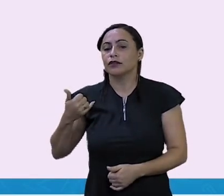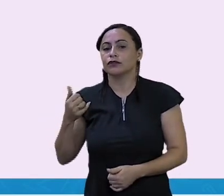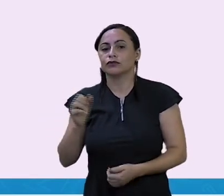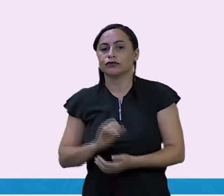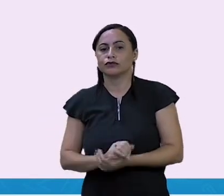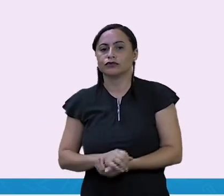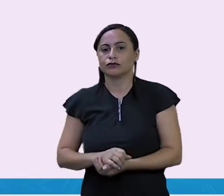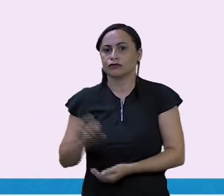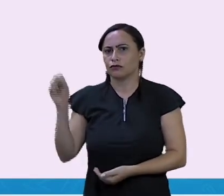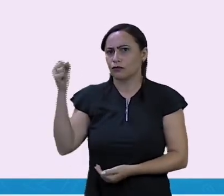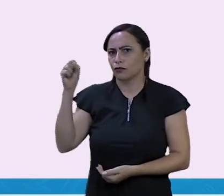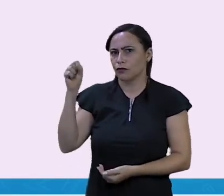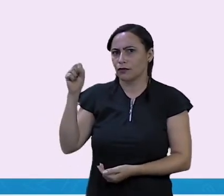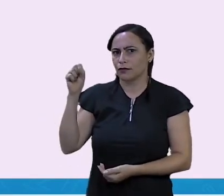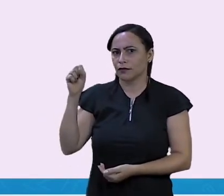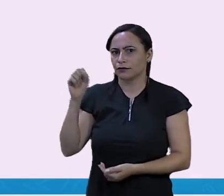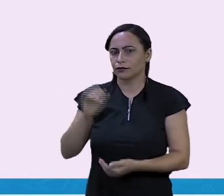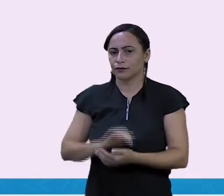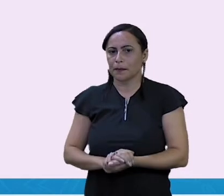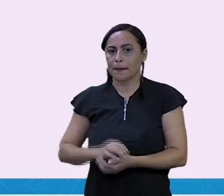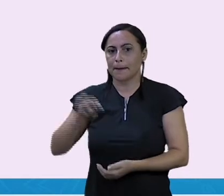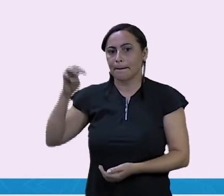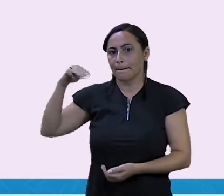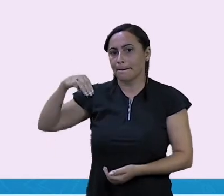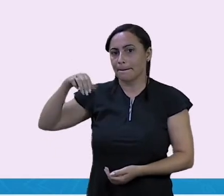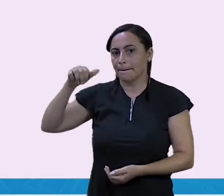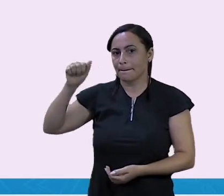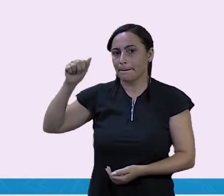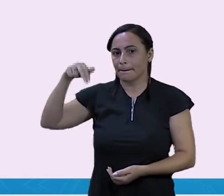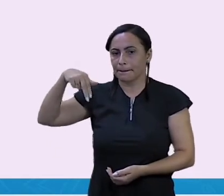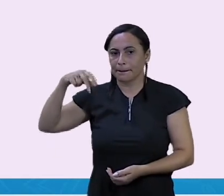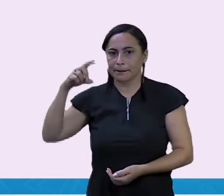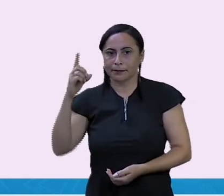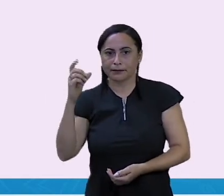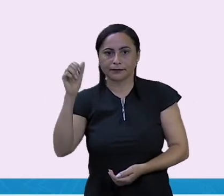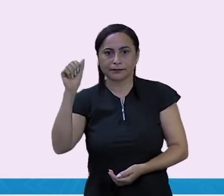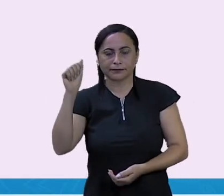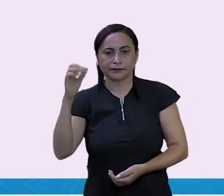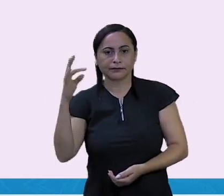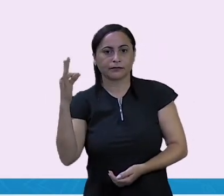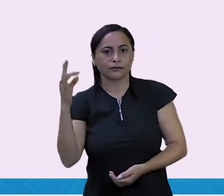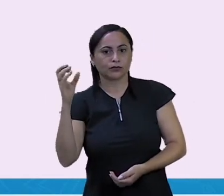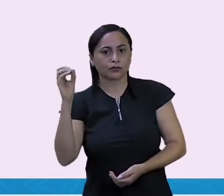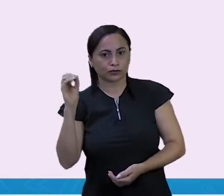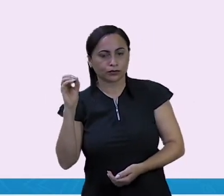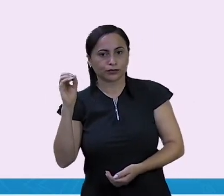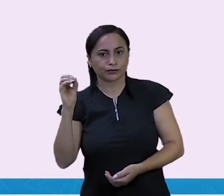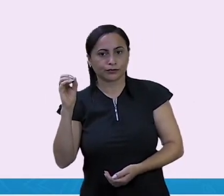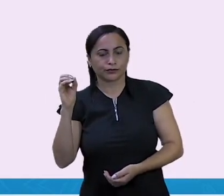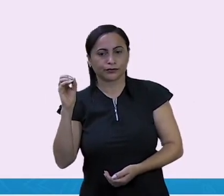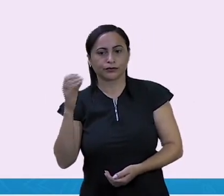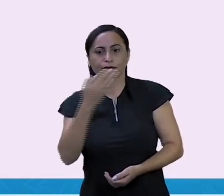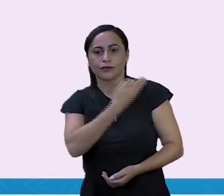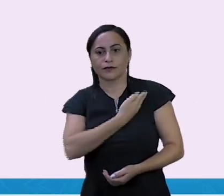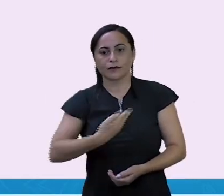dos senadores? O mandato dos senadores é de 8